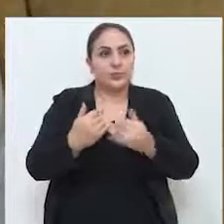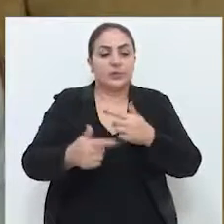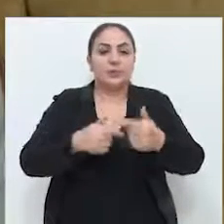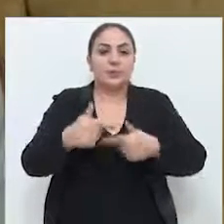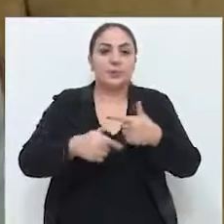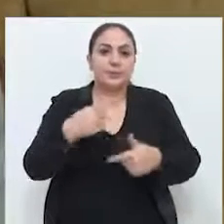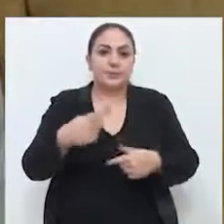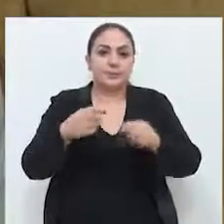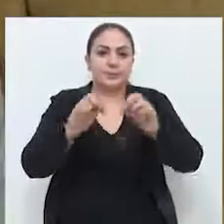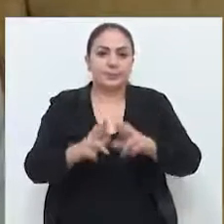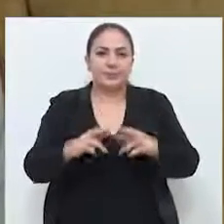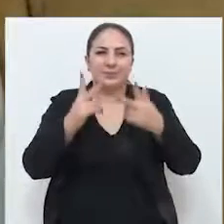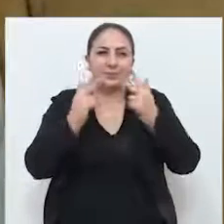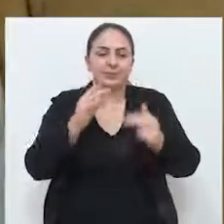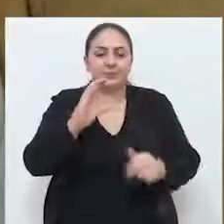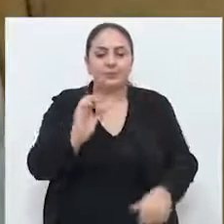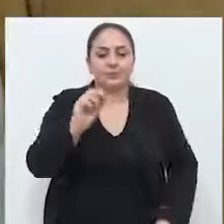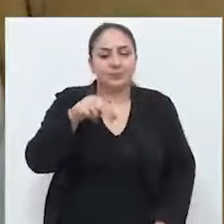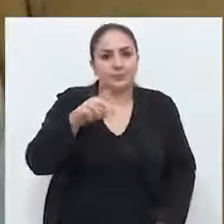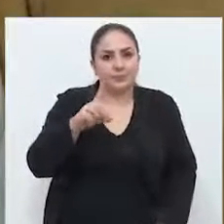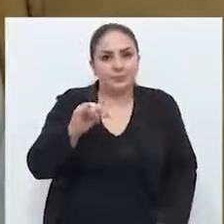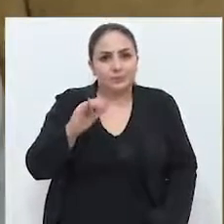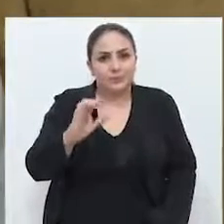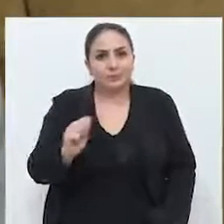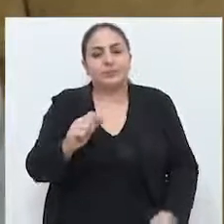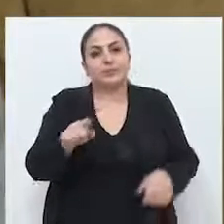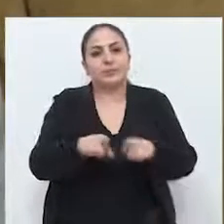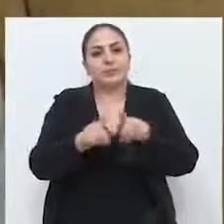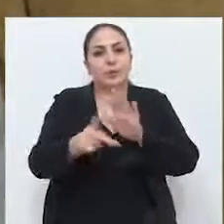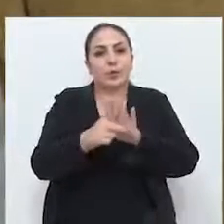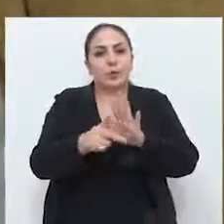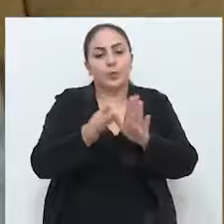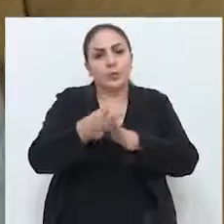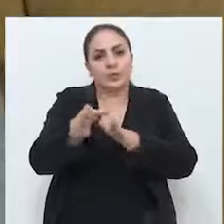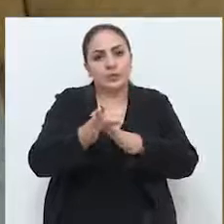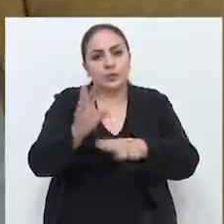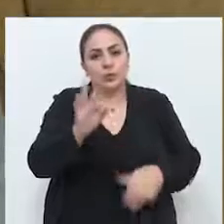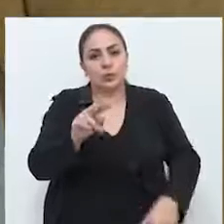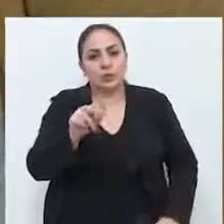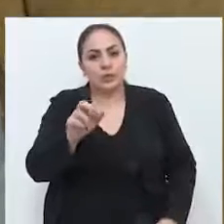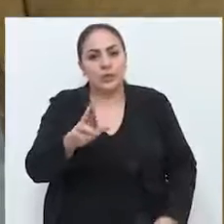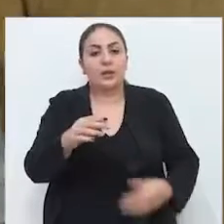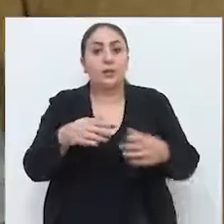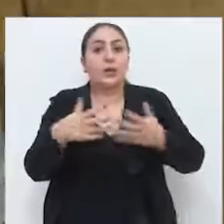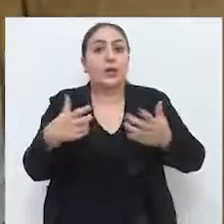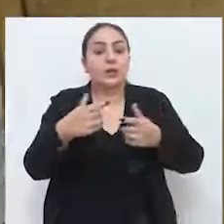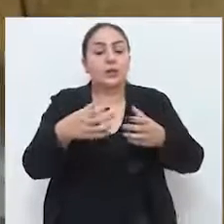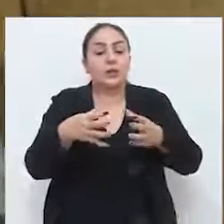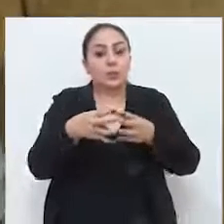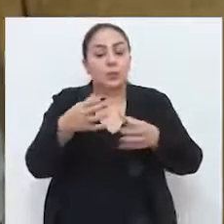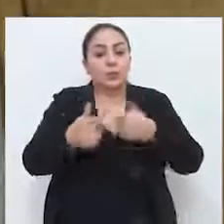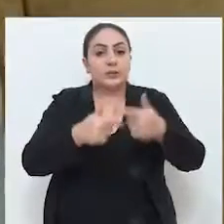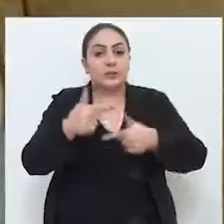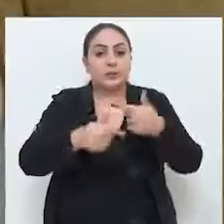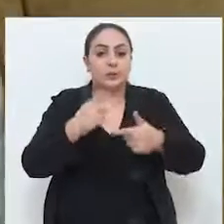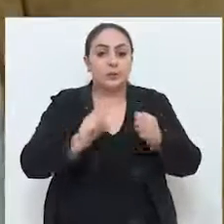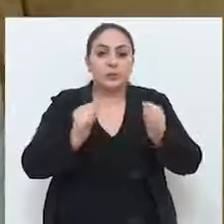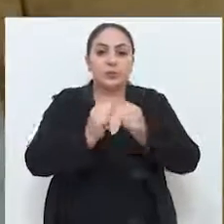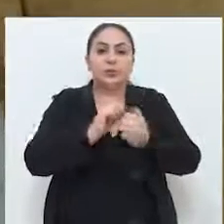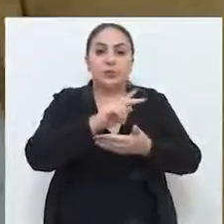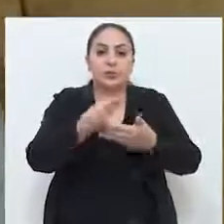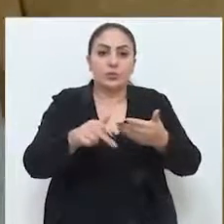que trabalham nessa área, como o CONDICA, como também os próprios conselheiros tutelares. Enfim, é um grande grupo de trabalho que vai reunir